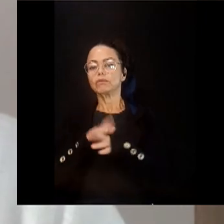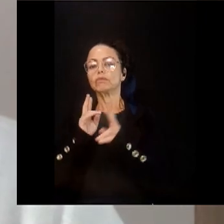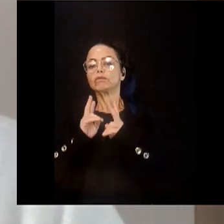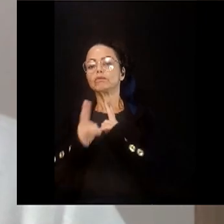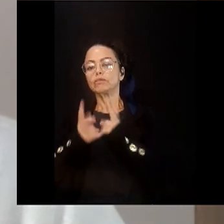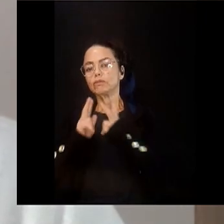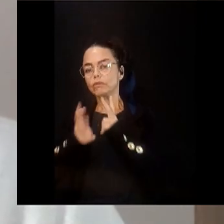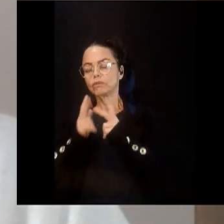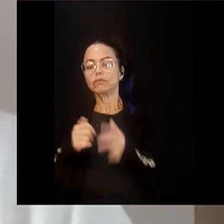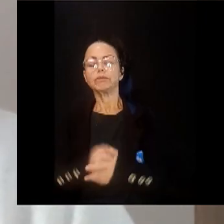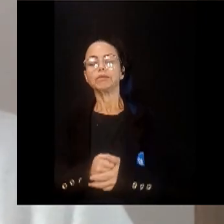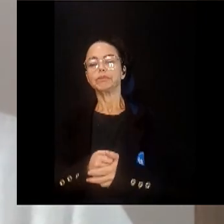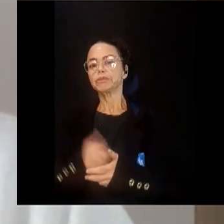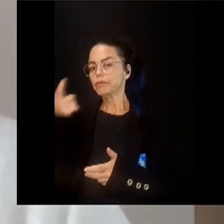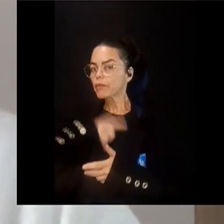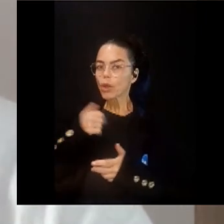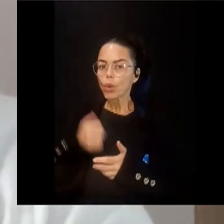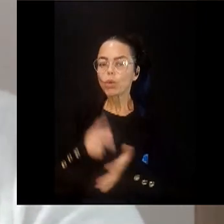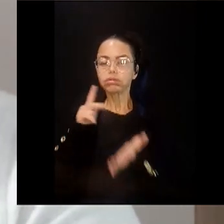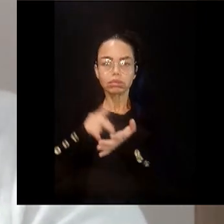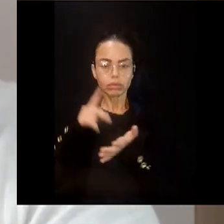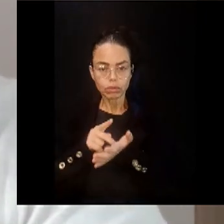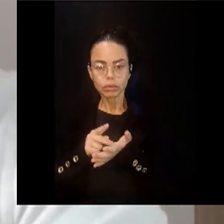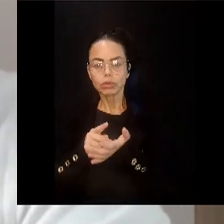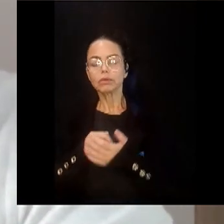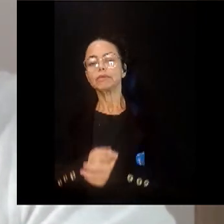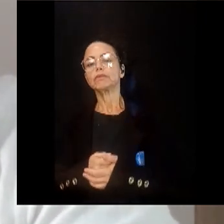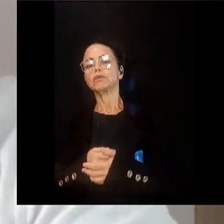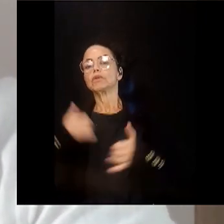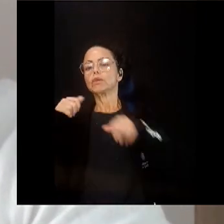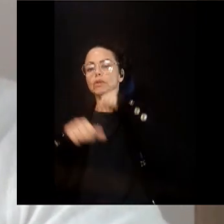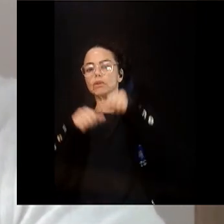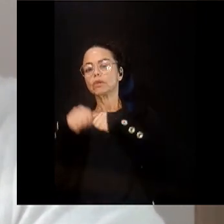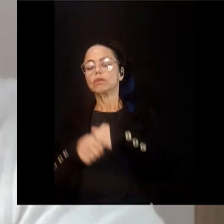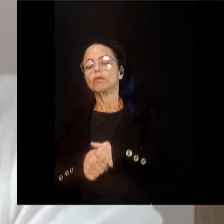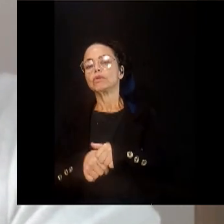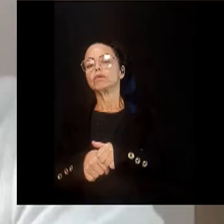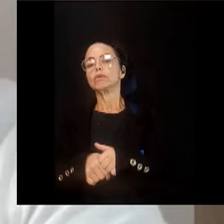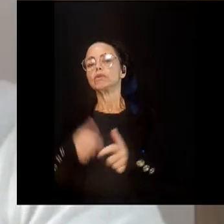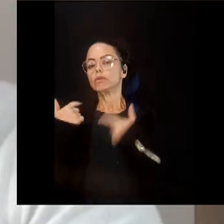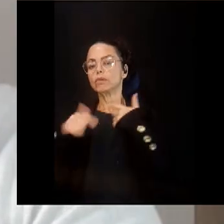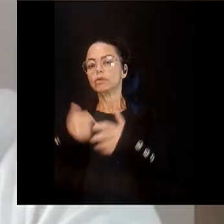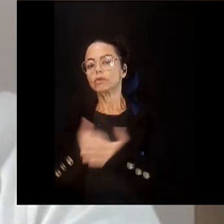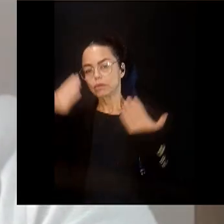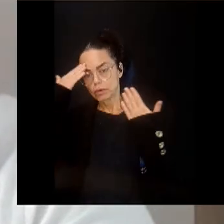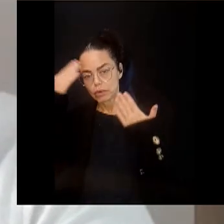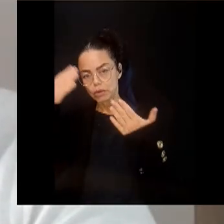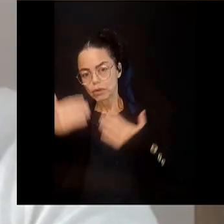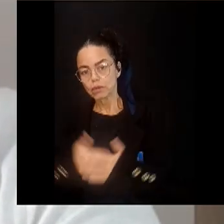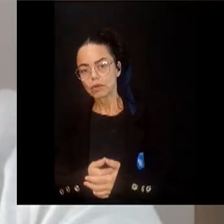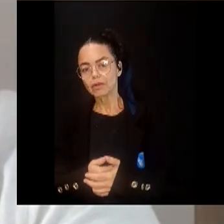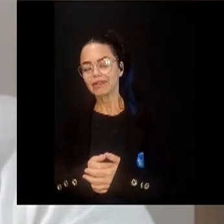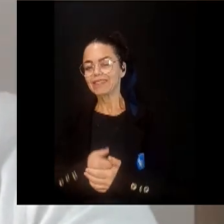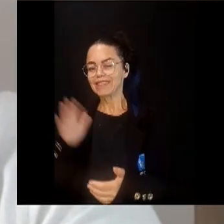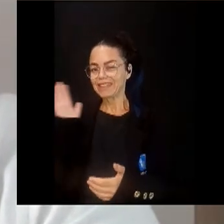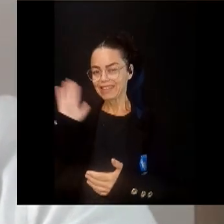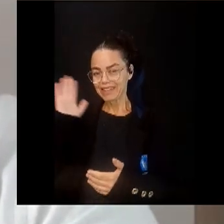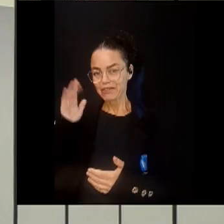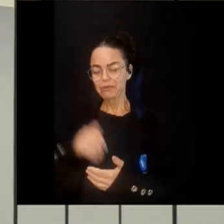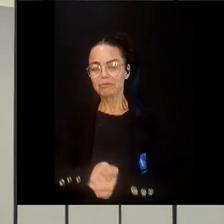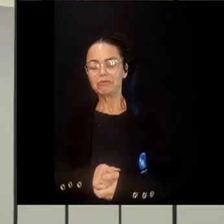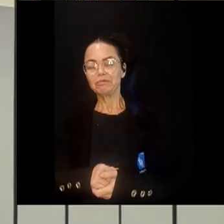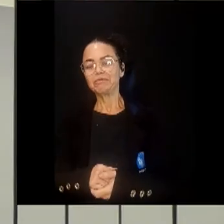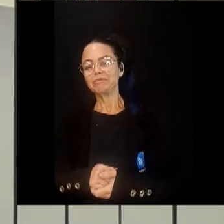gente consiga, de fato, transformar, né, as maneiras como a gente trabalha. Então, muito obrigado e até a próxima. Nós aqui agradecemos